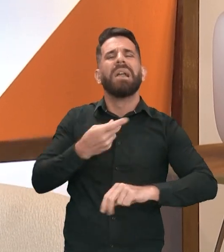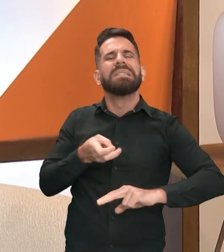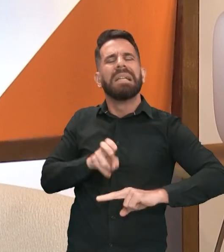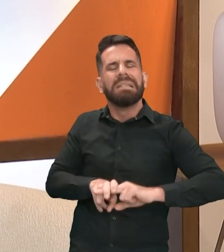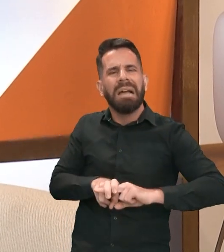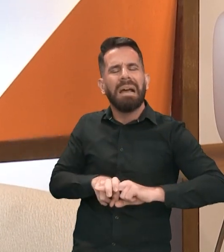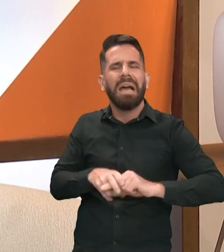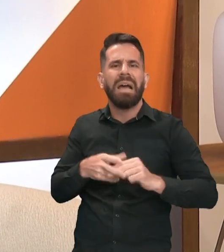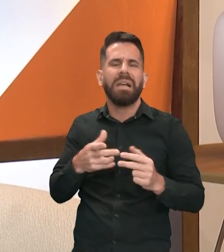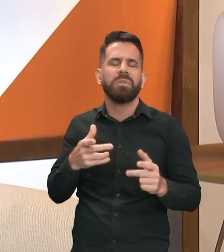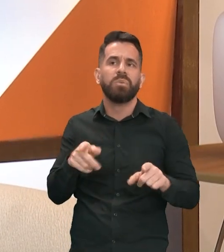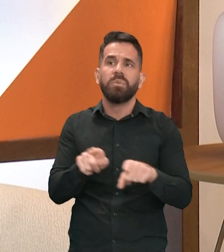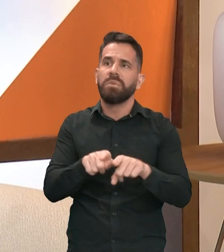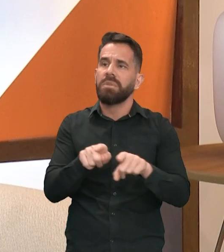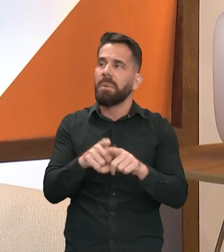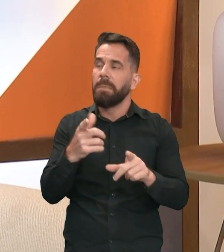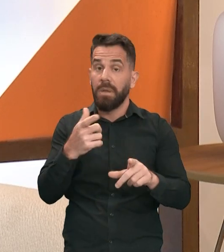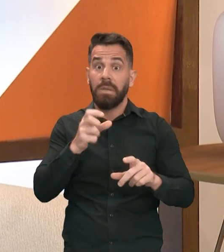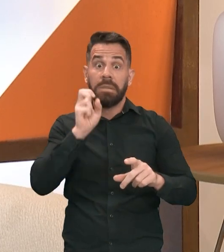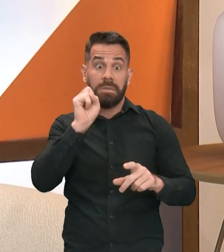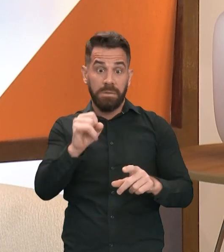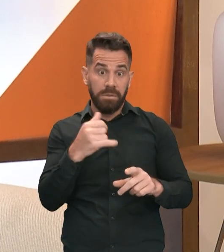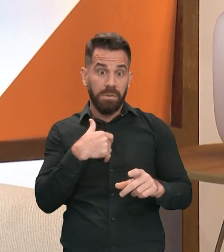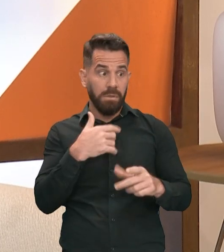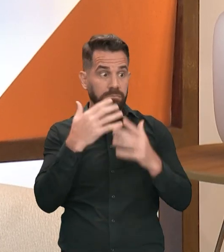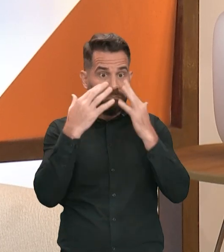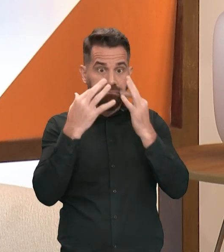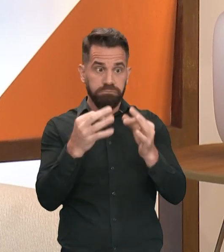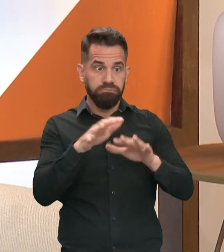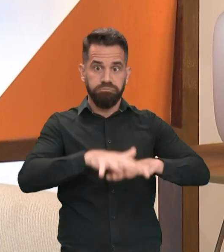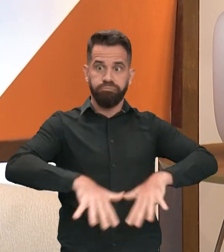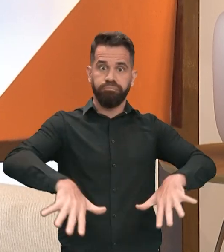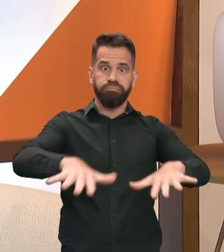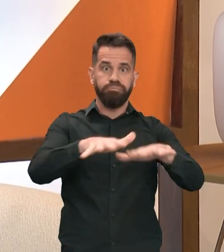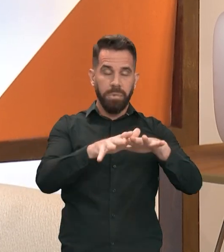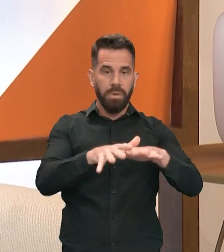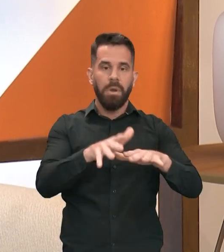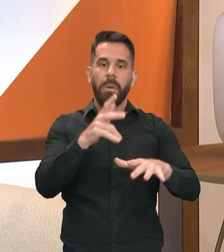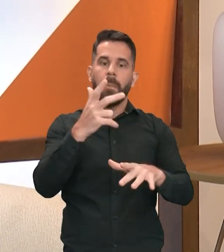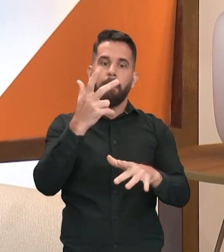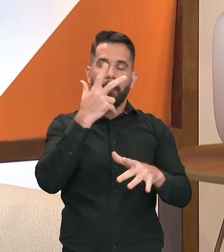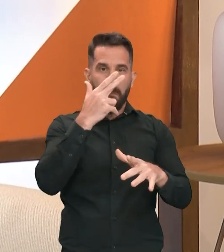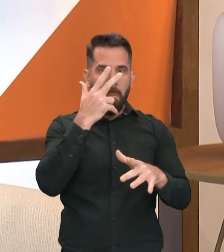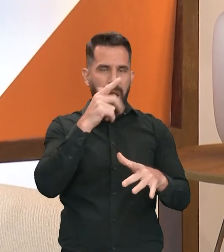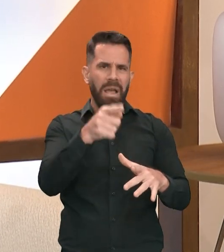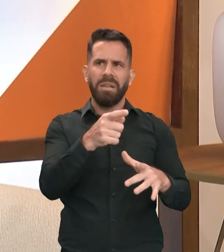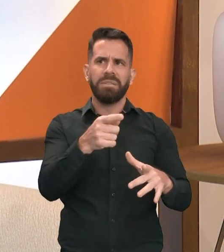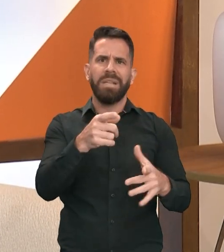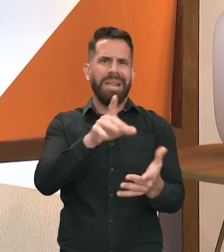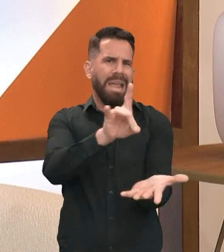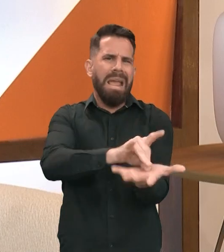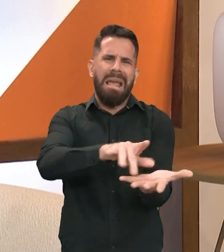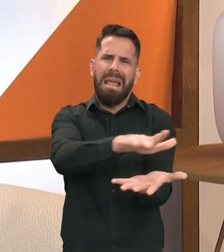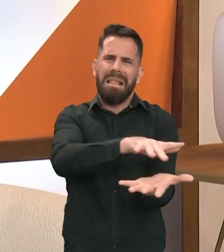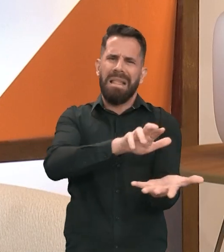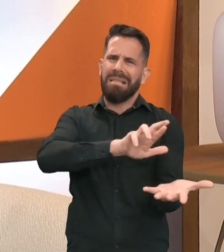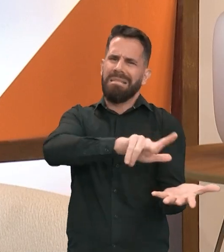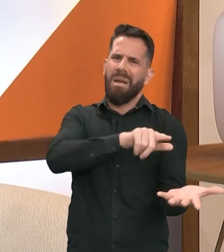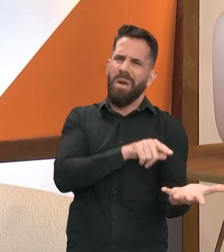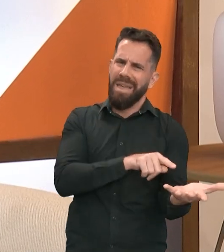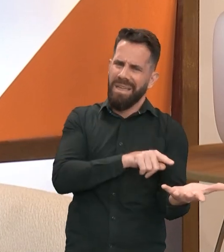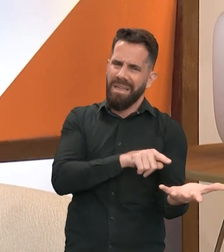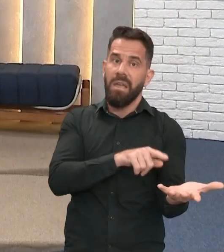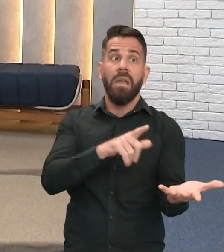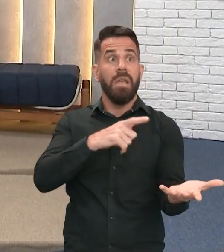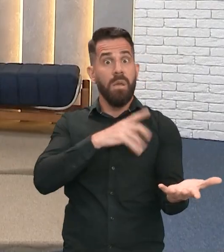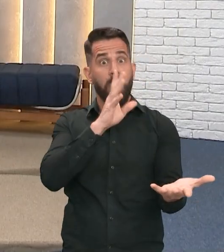momento também que a gente entende o jogo como algo que você foge da realidade em excesso, também é um ponto importante a se pensar. E hoje a